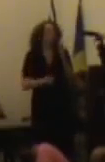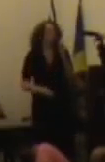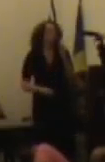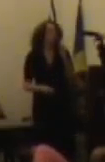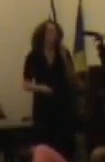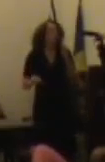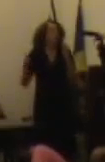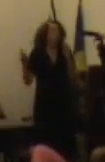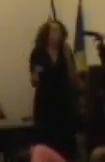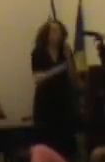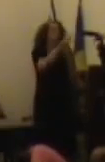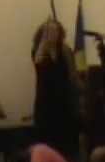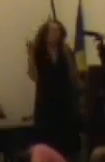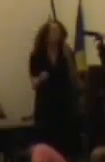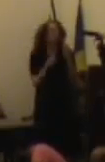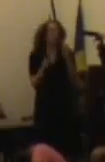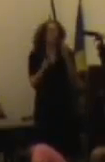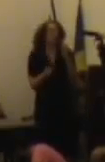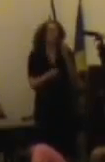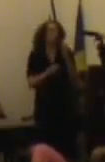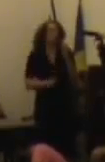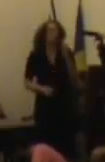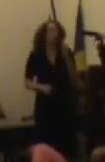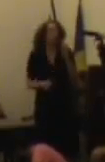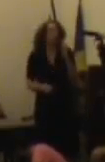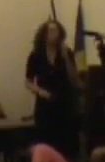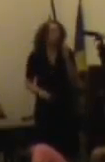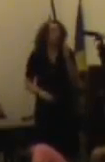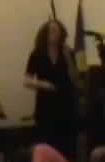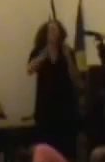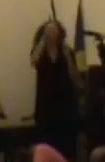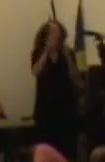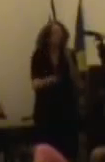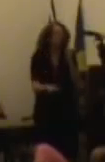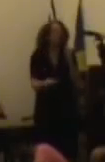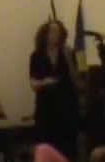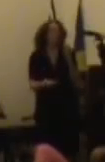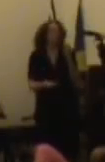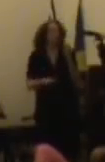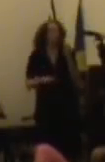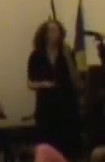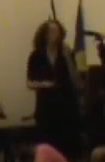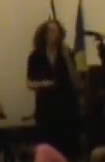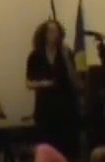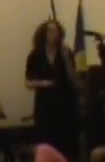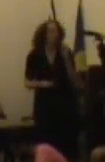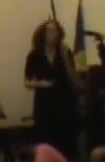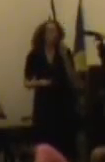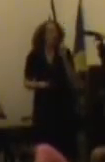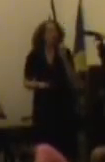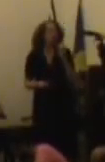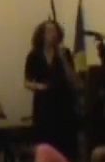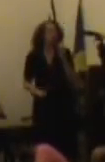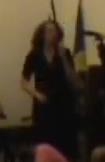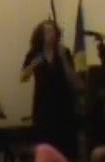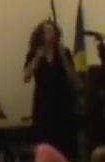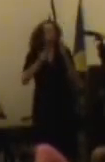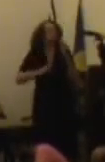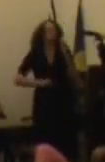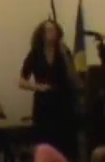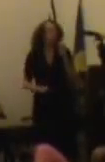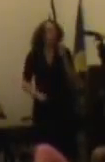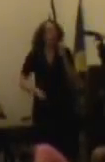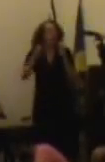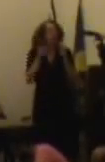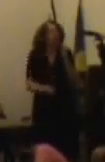que se apresentou por uma trama absolutamente vazia, montada pela Rede Globo, que